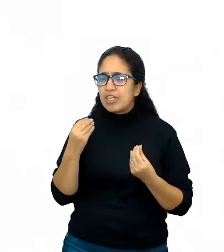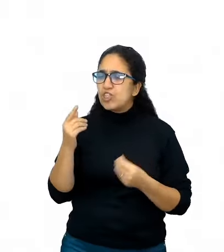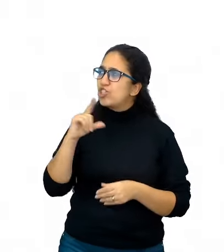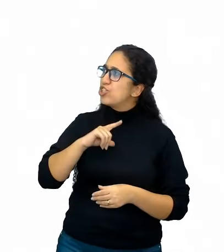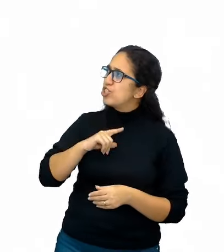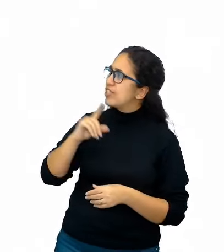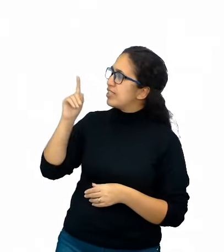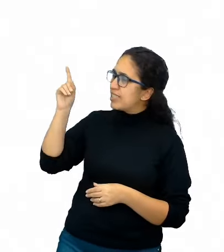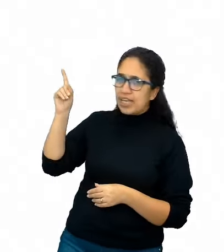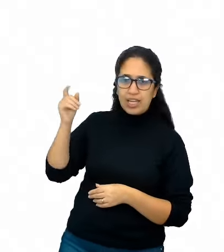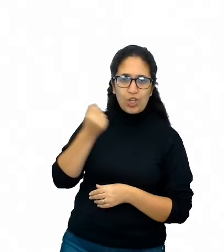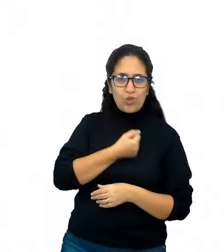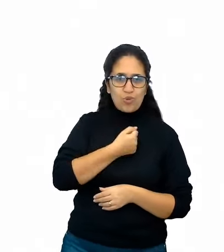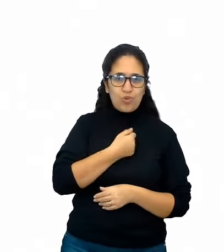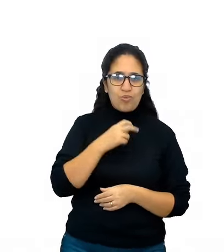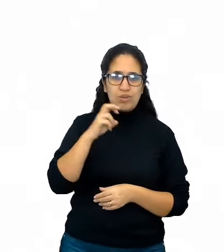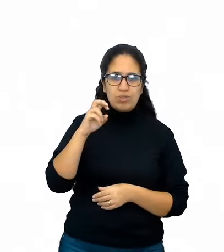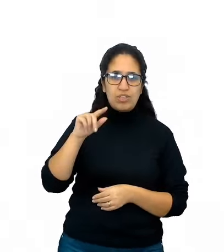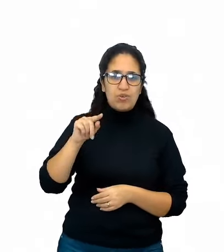temos o número